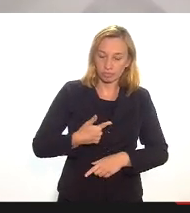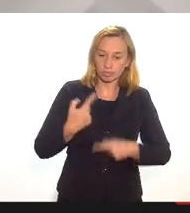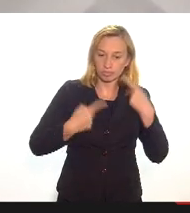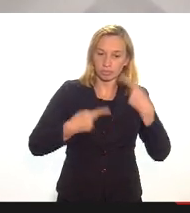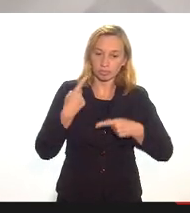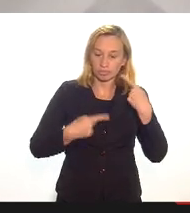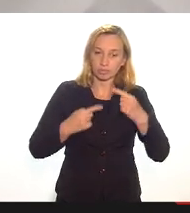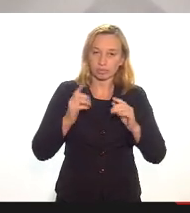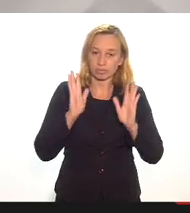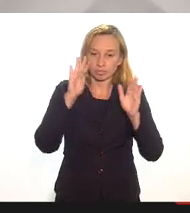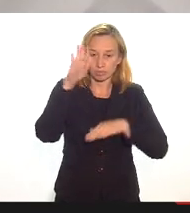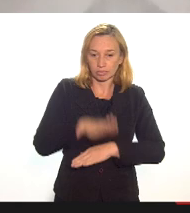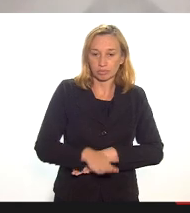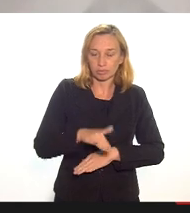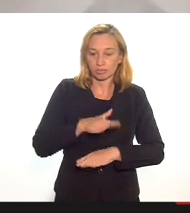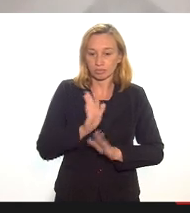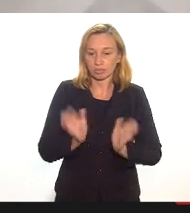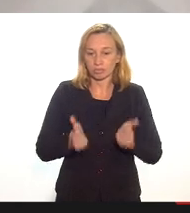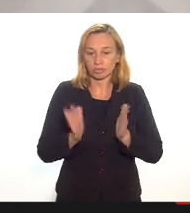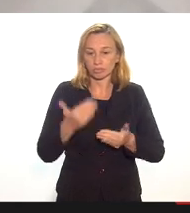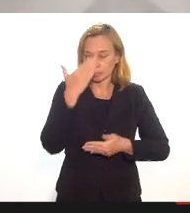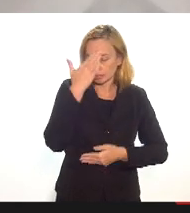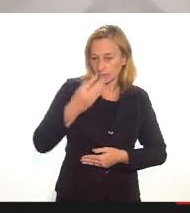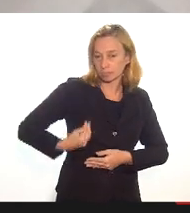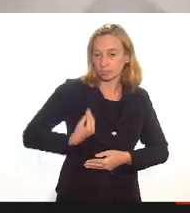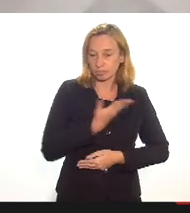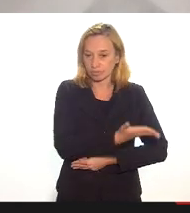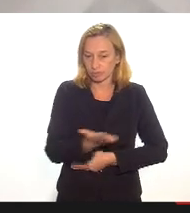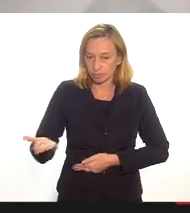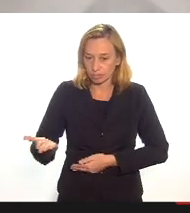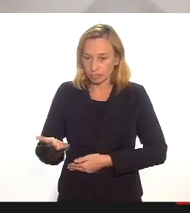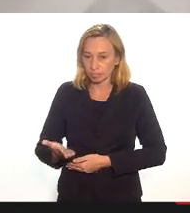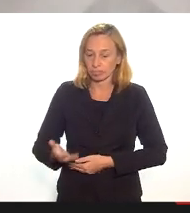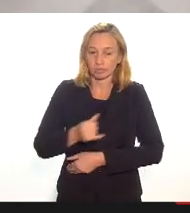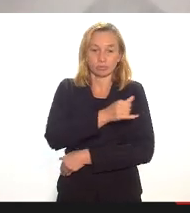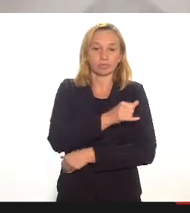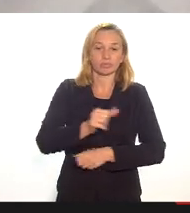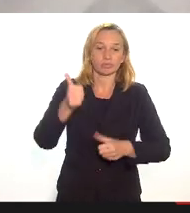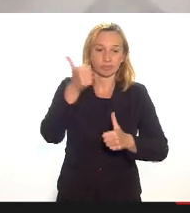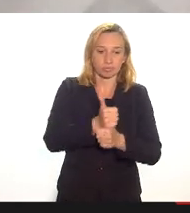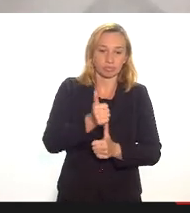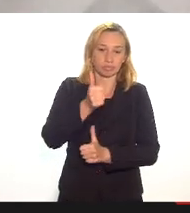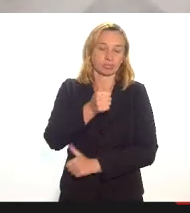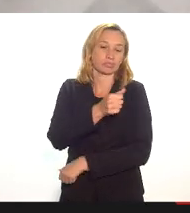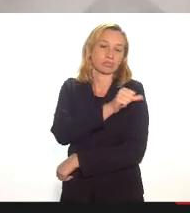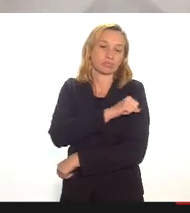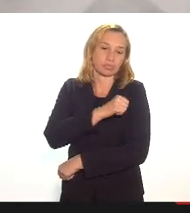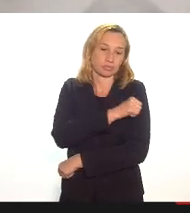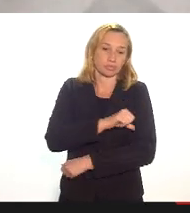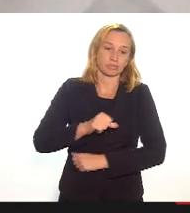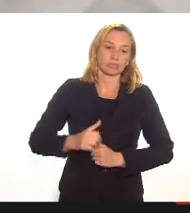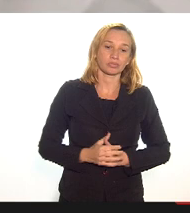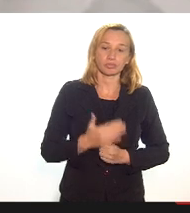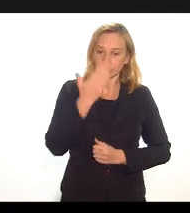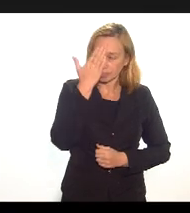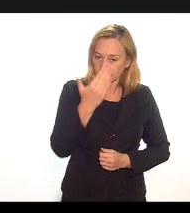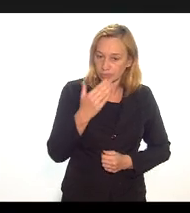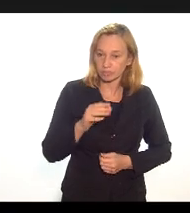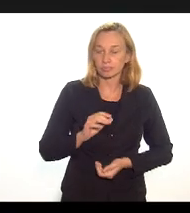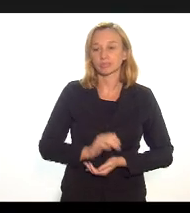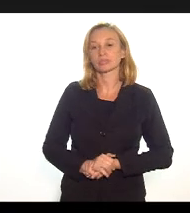hoje. Agradecendo a presença de todos, então, deputada enfermeira Rejane, ainda fico por aqui para assistir a todas e todos. Obrigada.